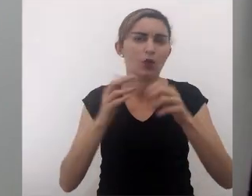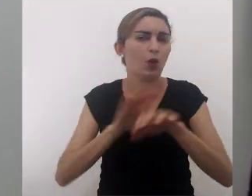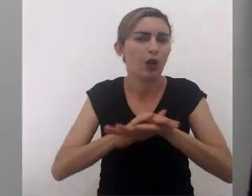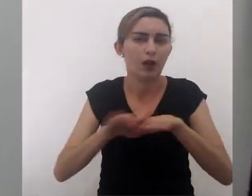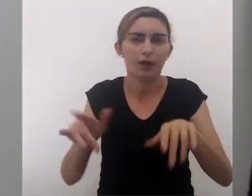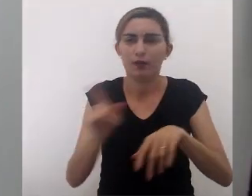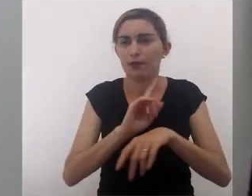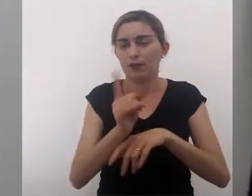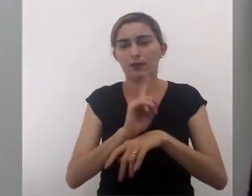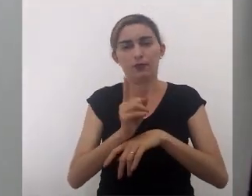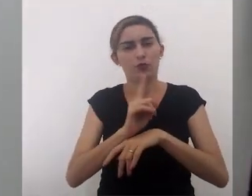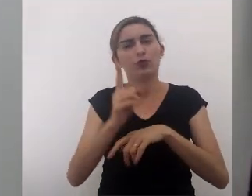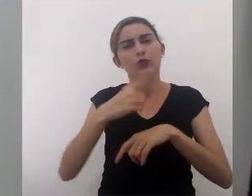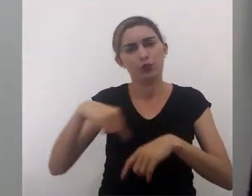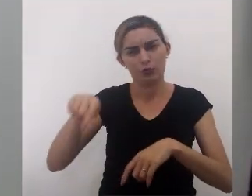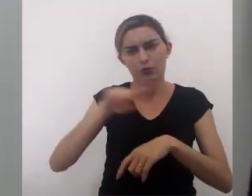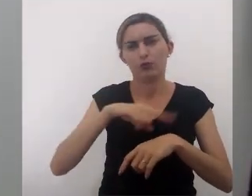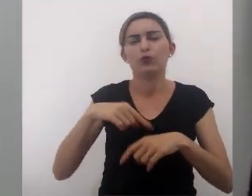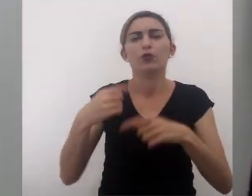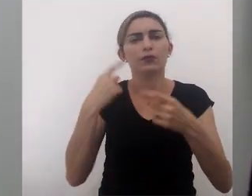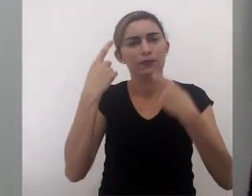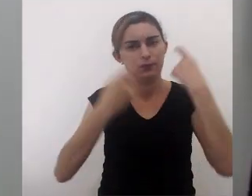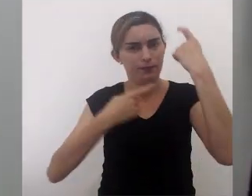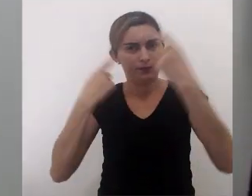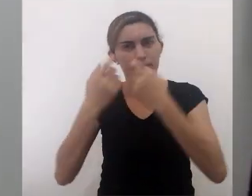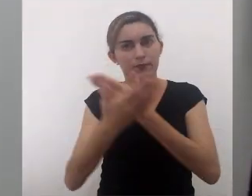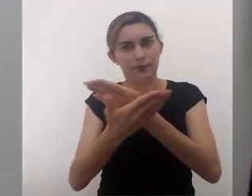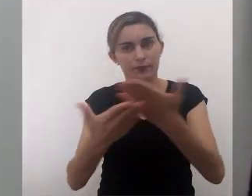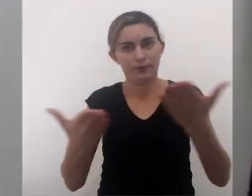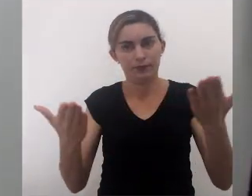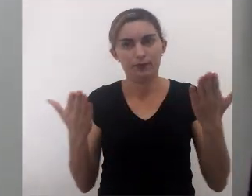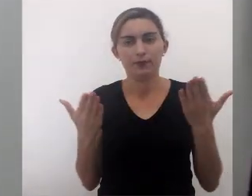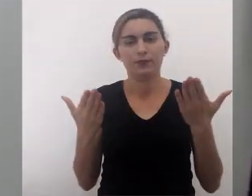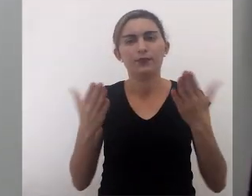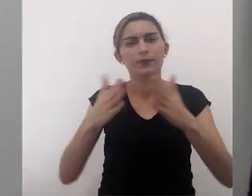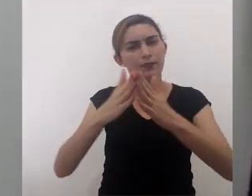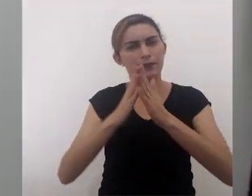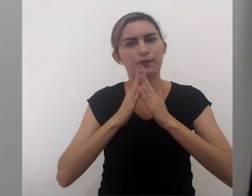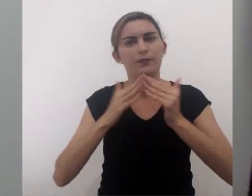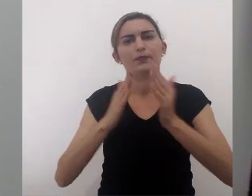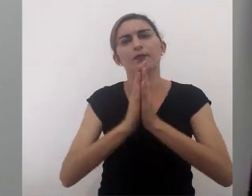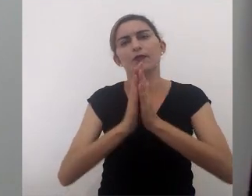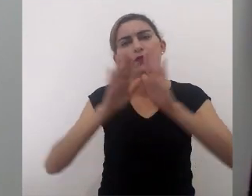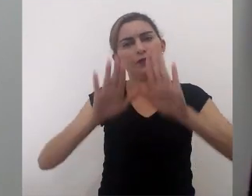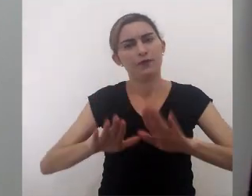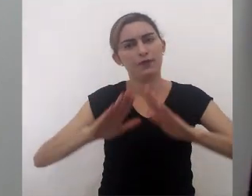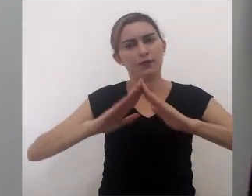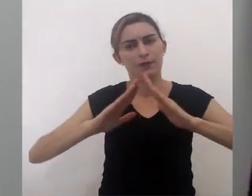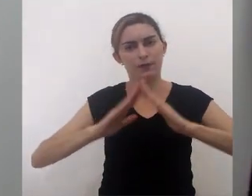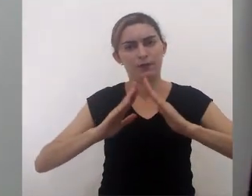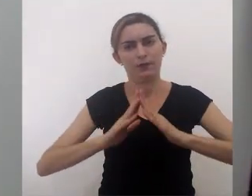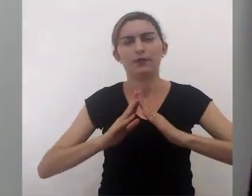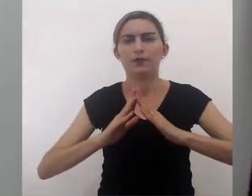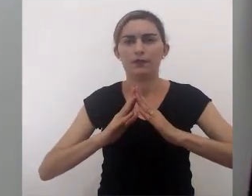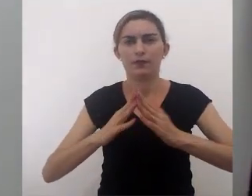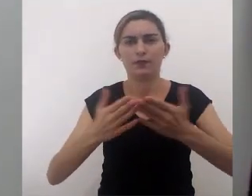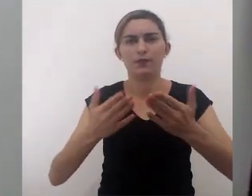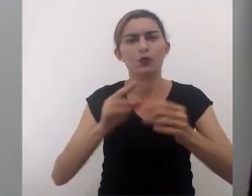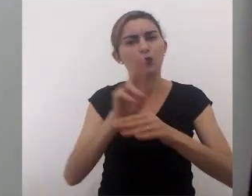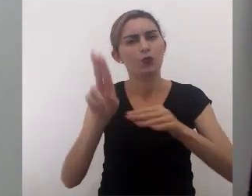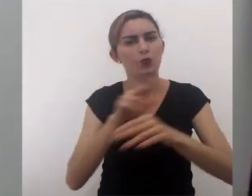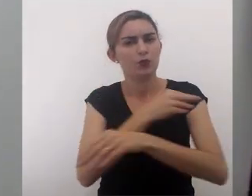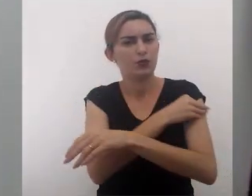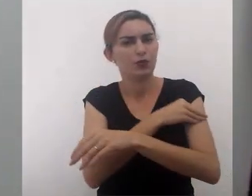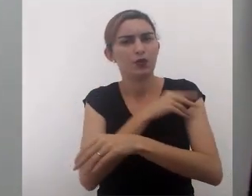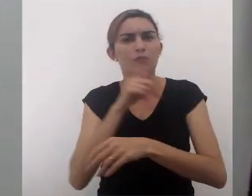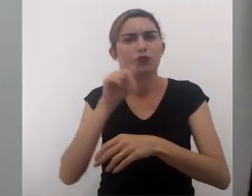a pandemia não acabou. Então nós estamos preocupados com vocês. Então pedimos, fiquem em casa,